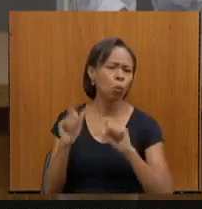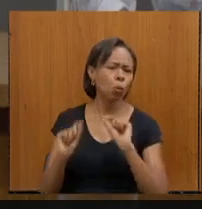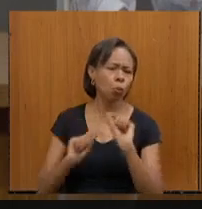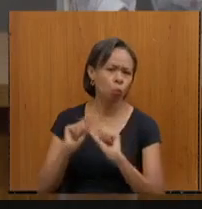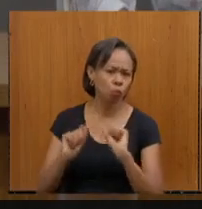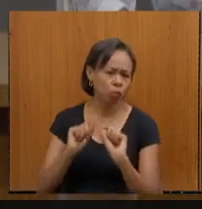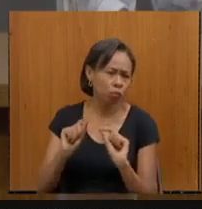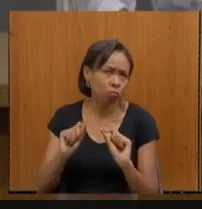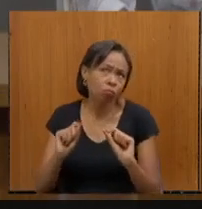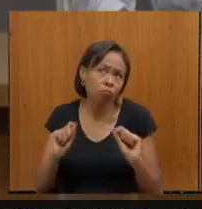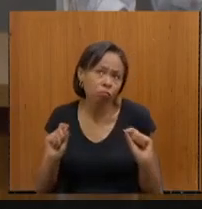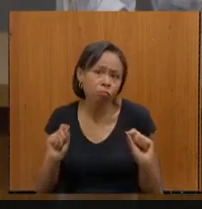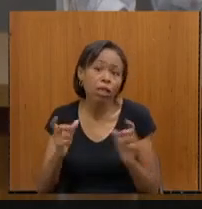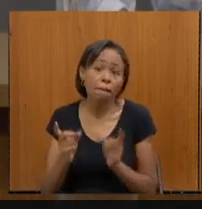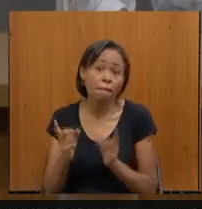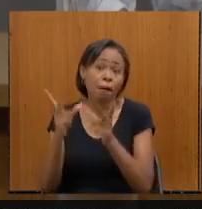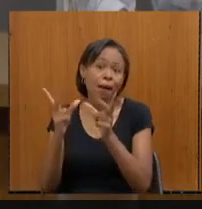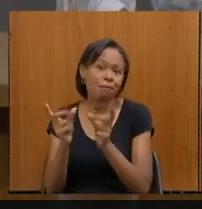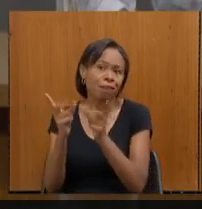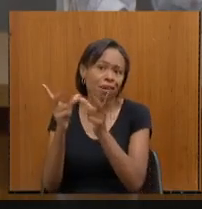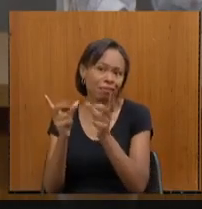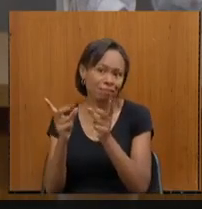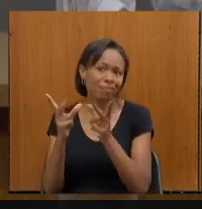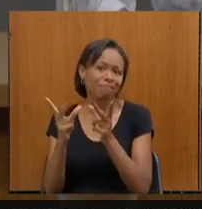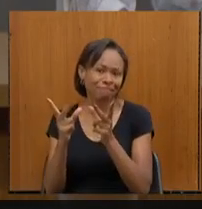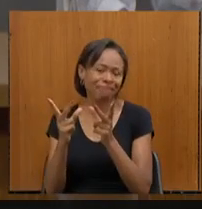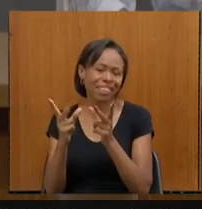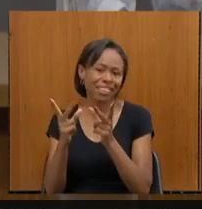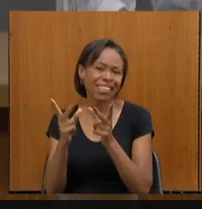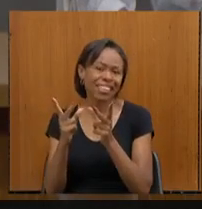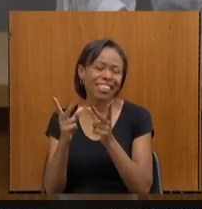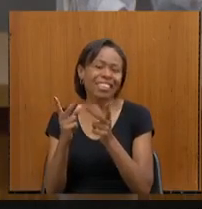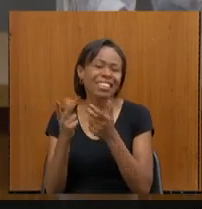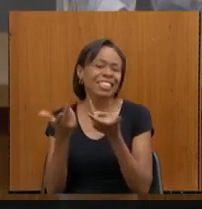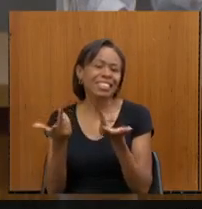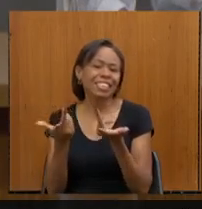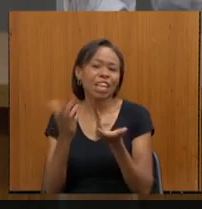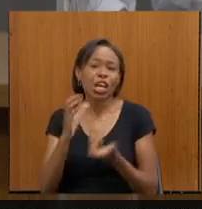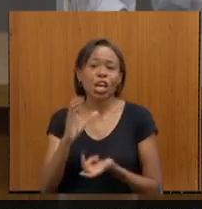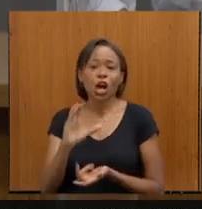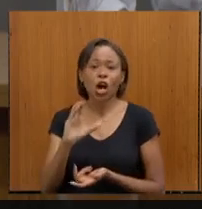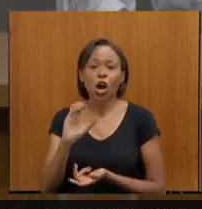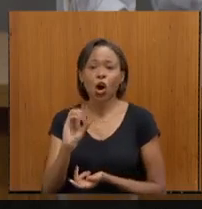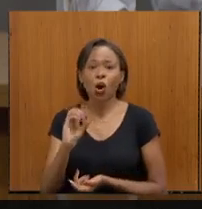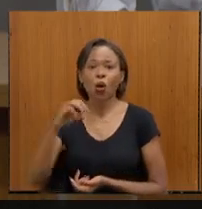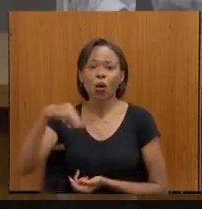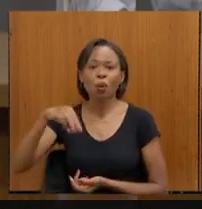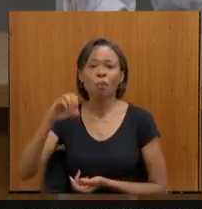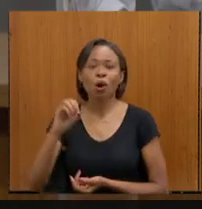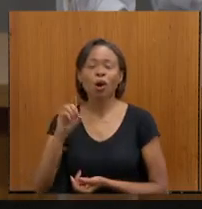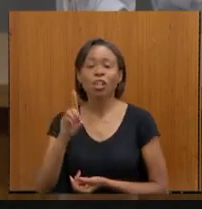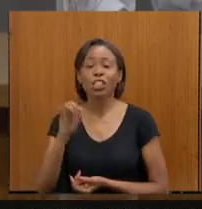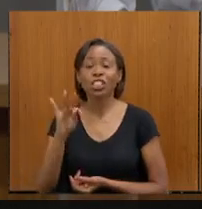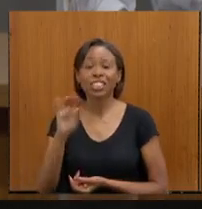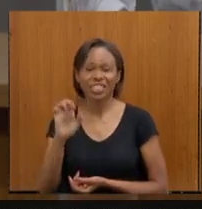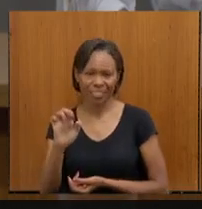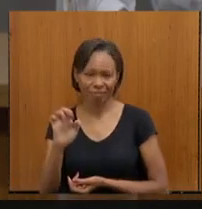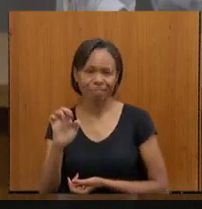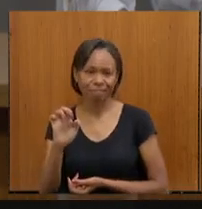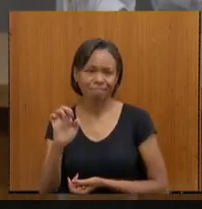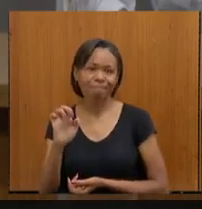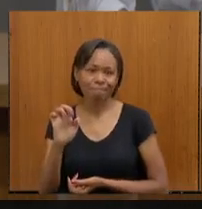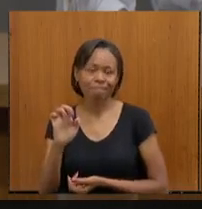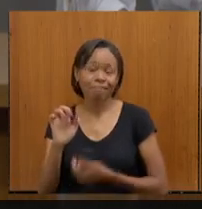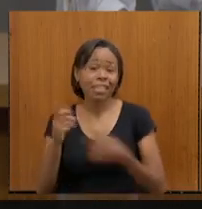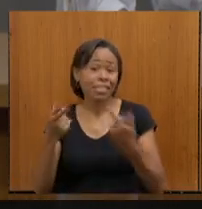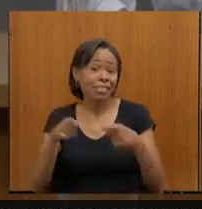como um exportador de como só que dessa vez é para o modo de sustentável mas também um